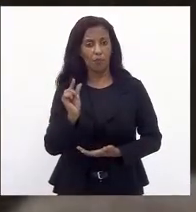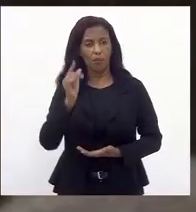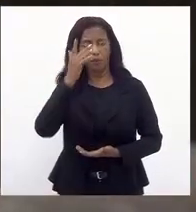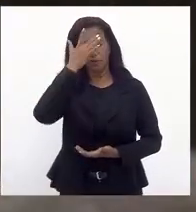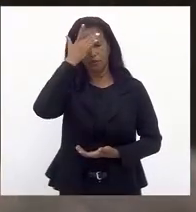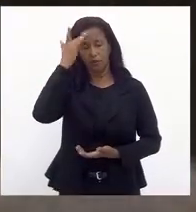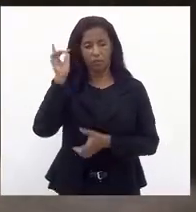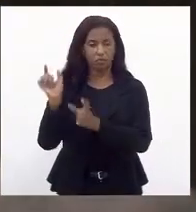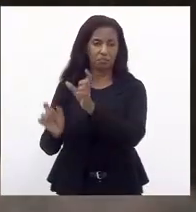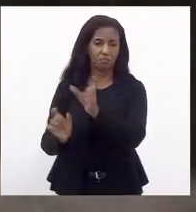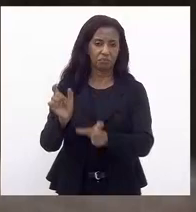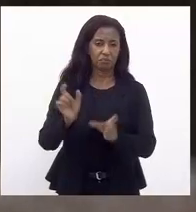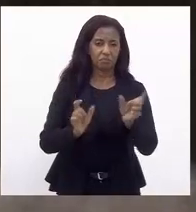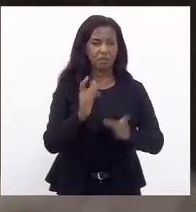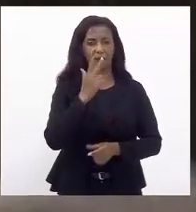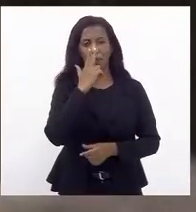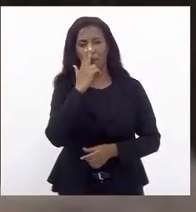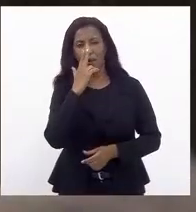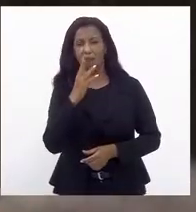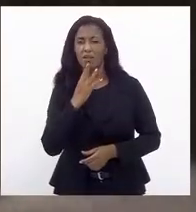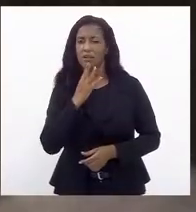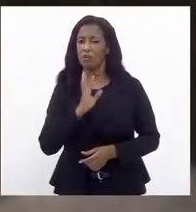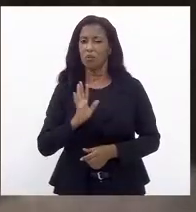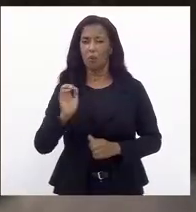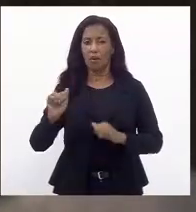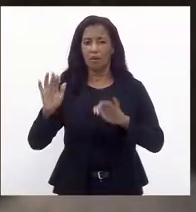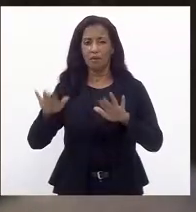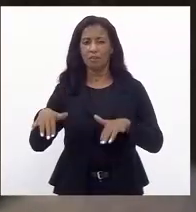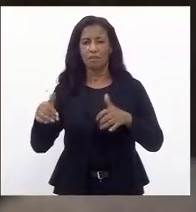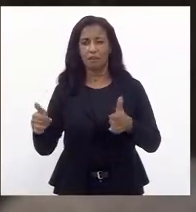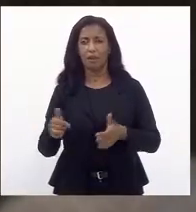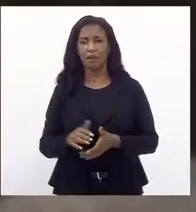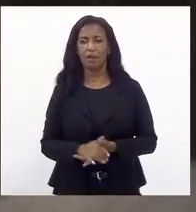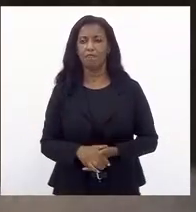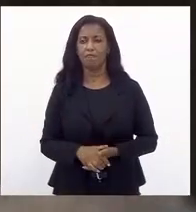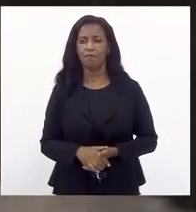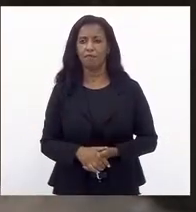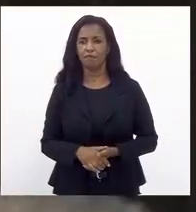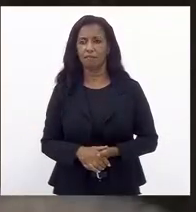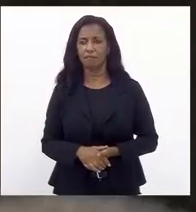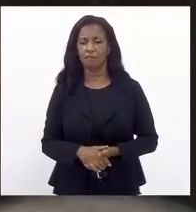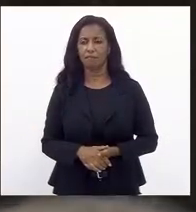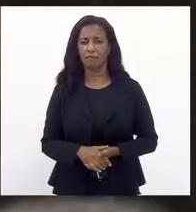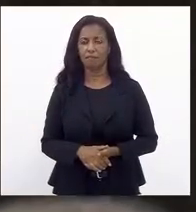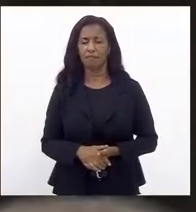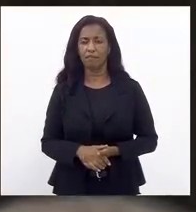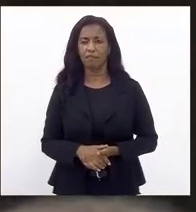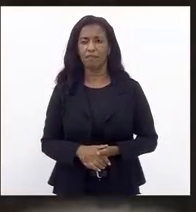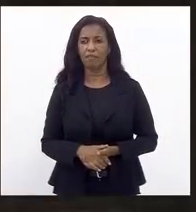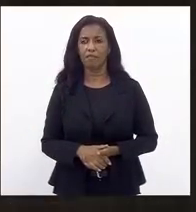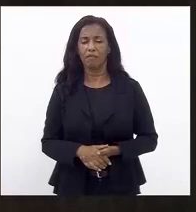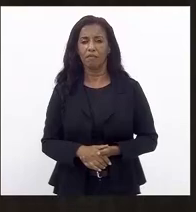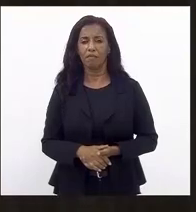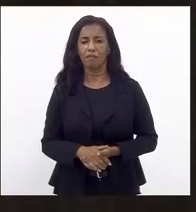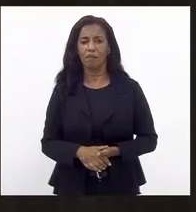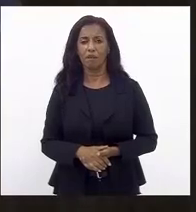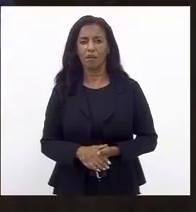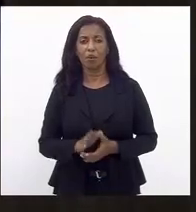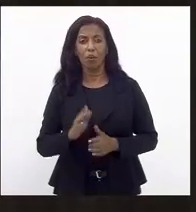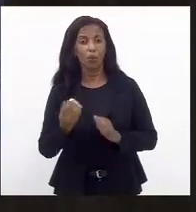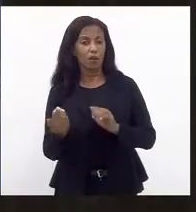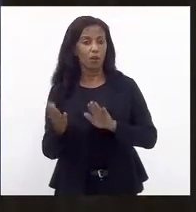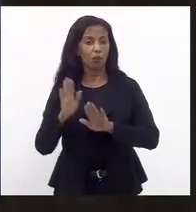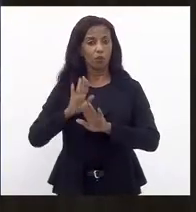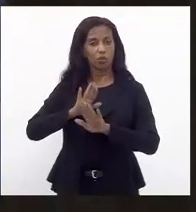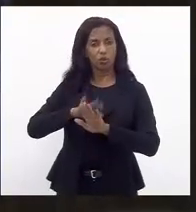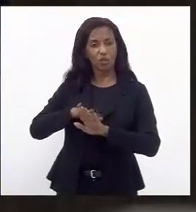né Parece que desconhece essa coisa que está por detrás